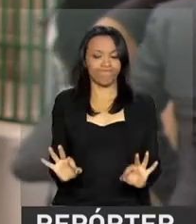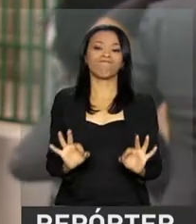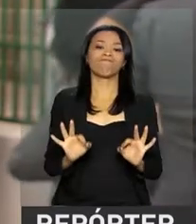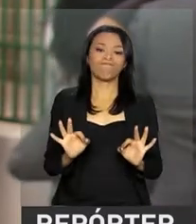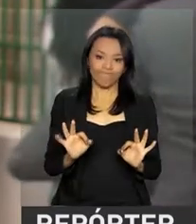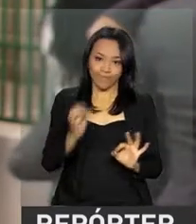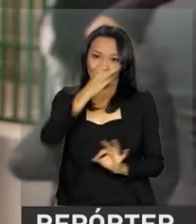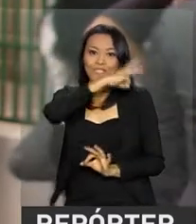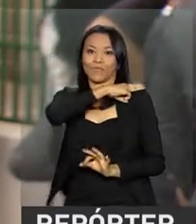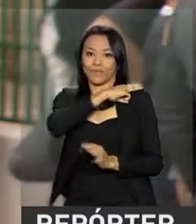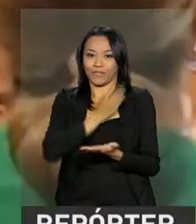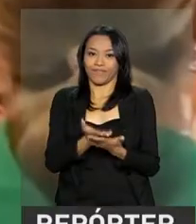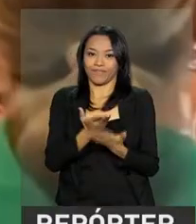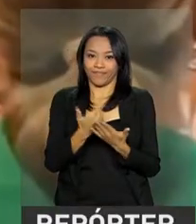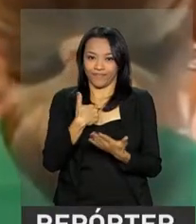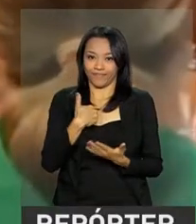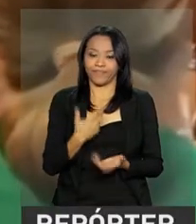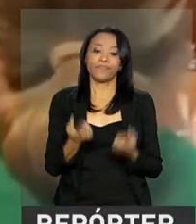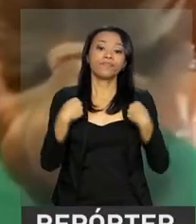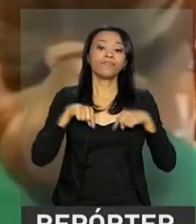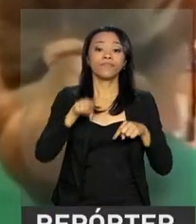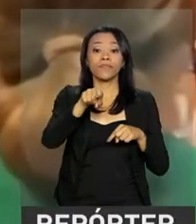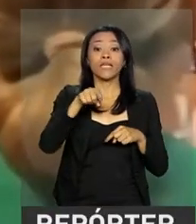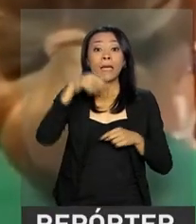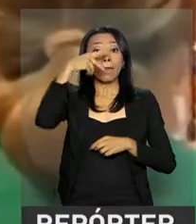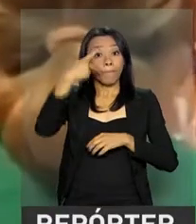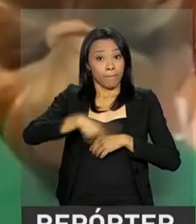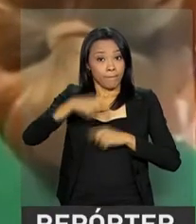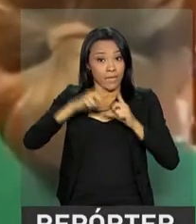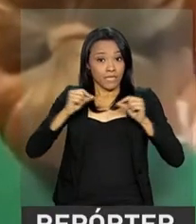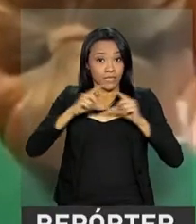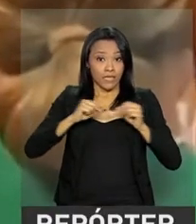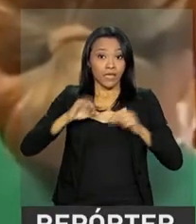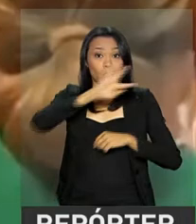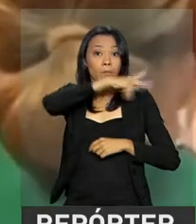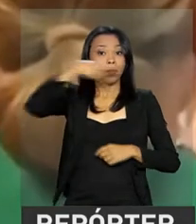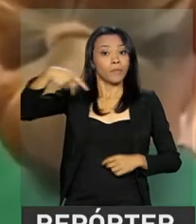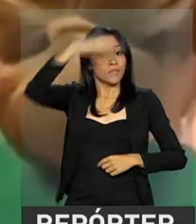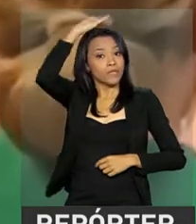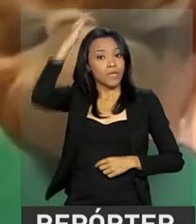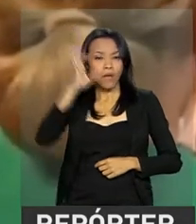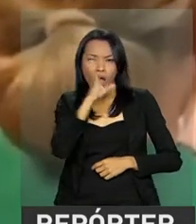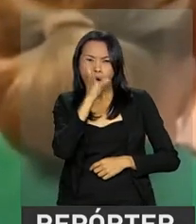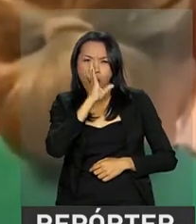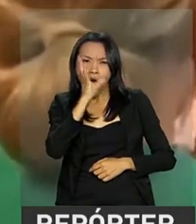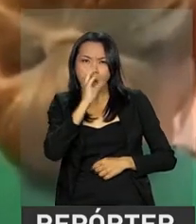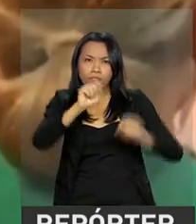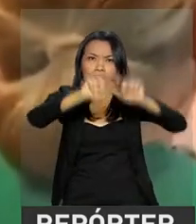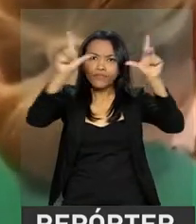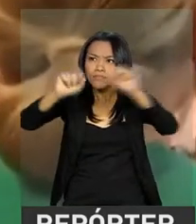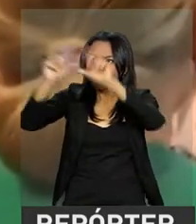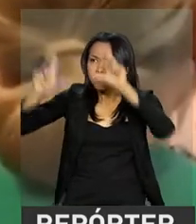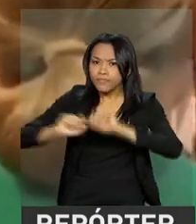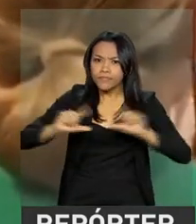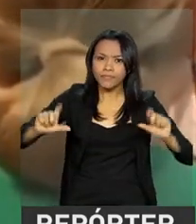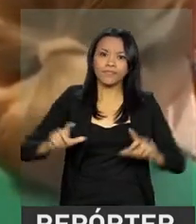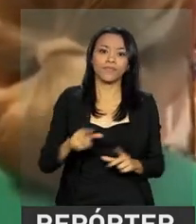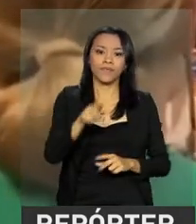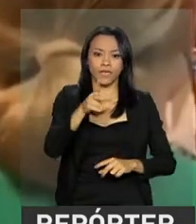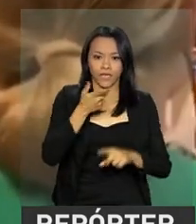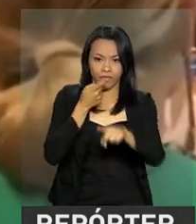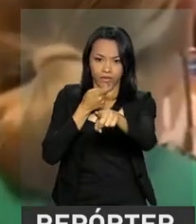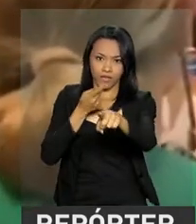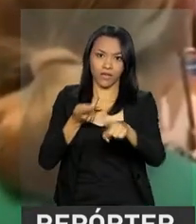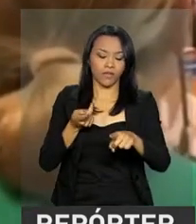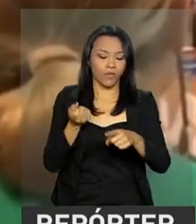sério no terceiro ano do ensino médio. De Brasília, o presidente Michel Temer acompanhou o primeiro dia do Enem. É um dos avanços